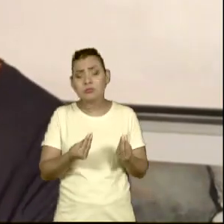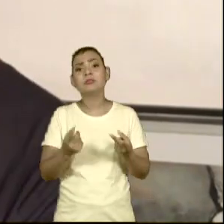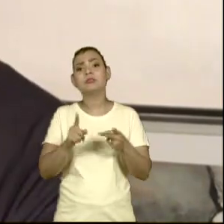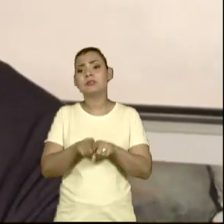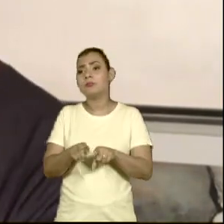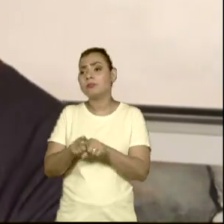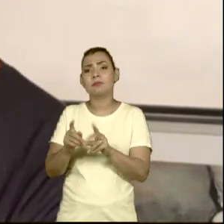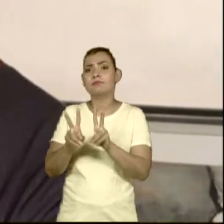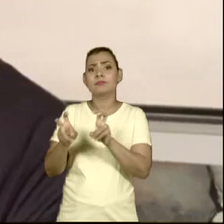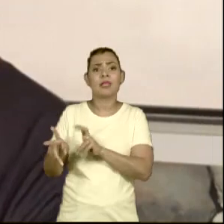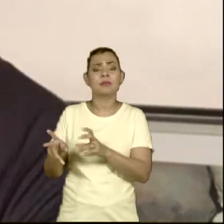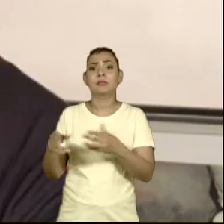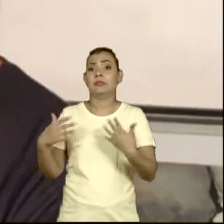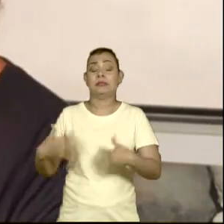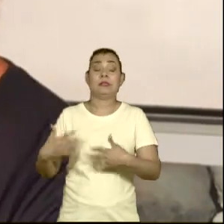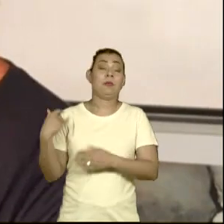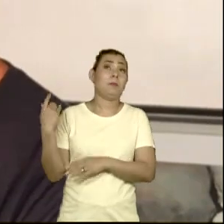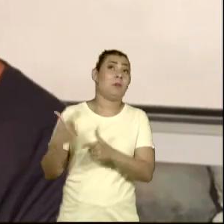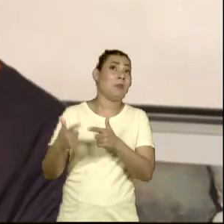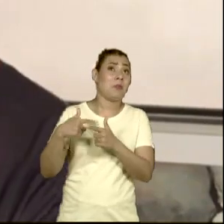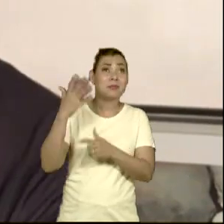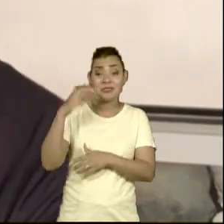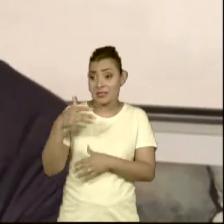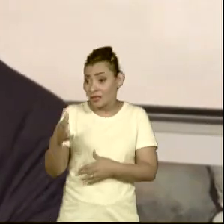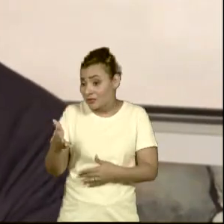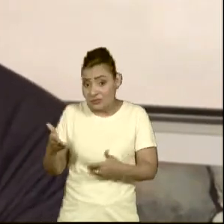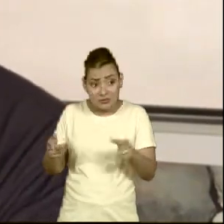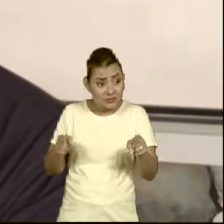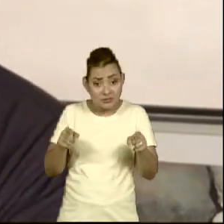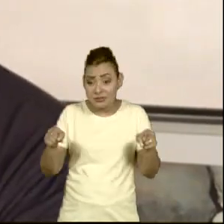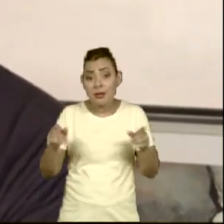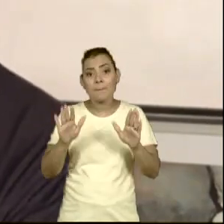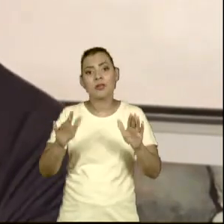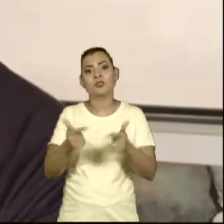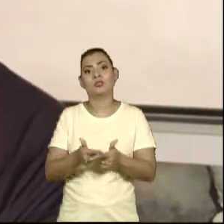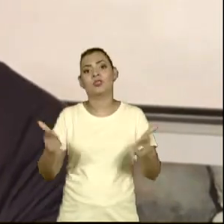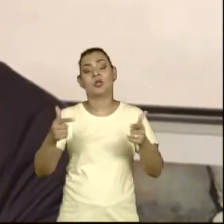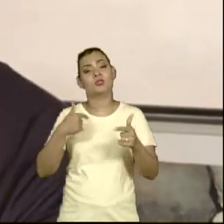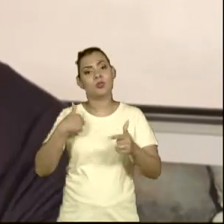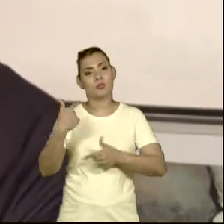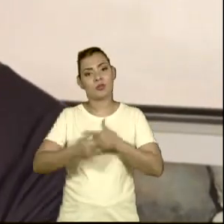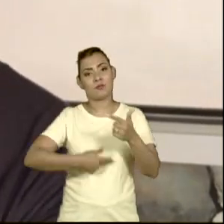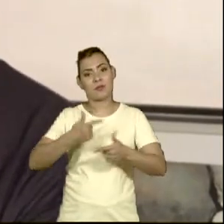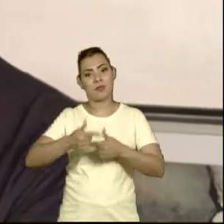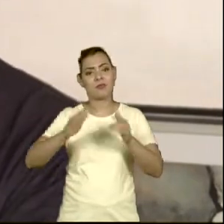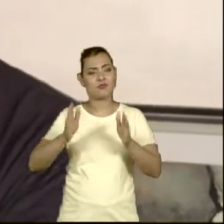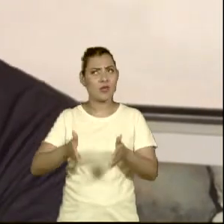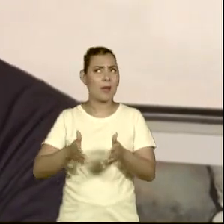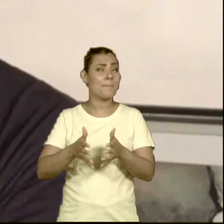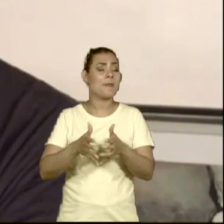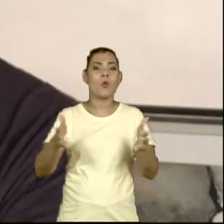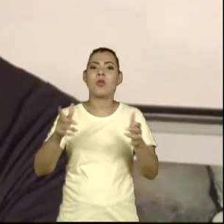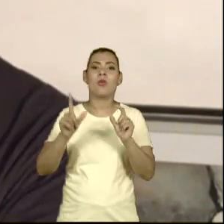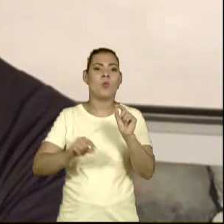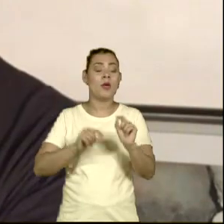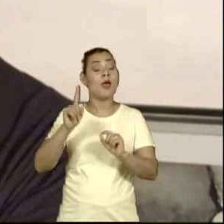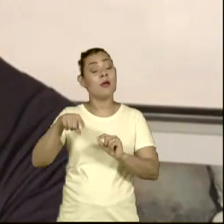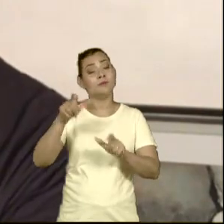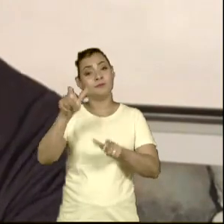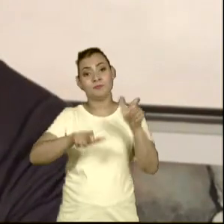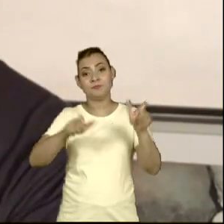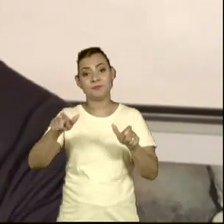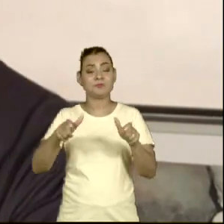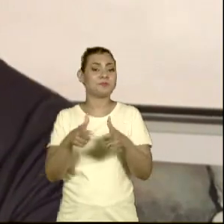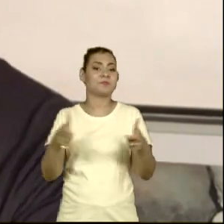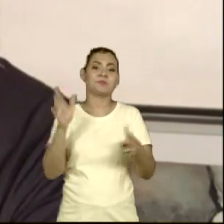coisas sem importância nenhuma se tornam um problema gigantesco, mas como eu tive muita sorte de fazer programa, a maioria, programas para criança e com gente